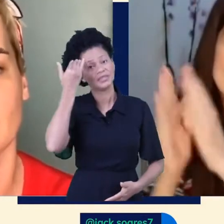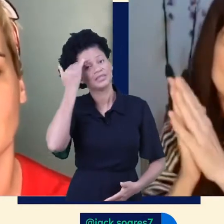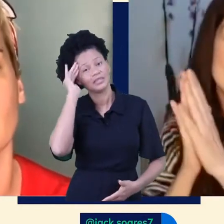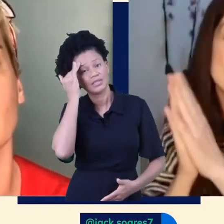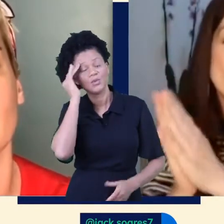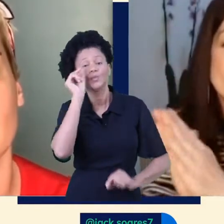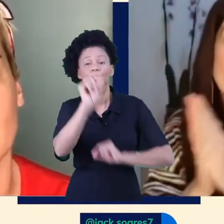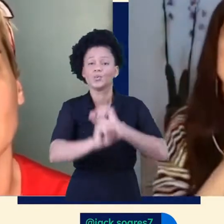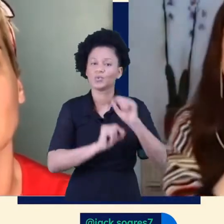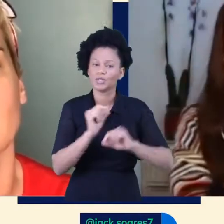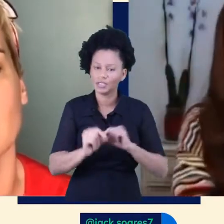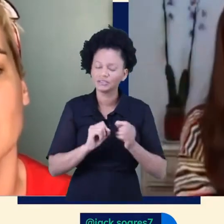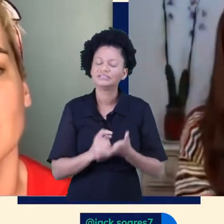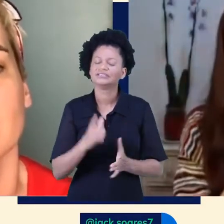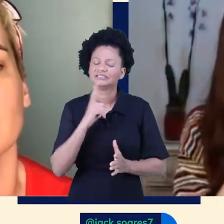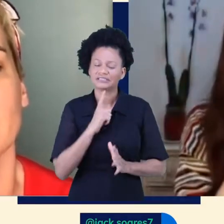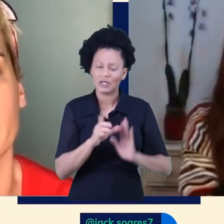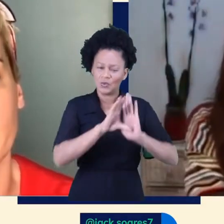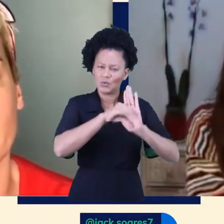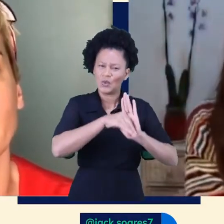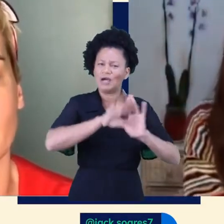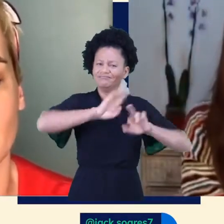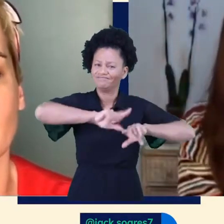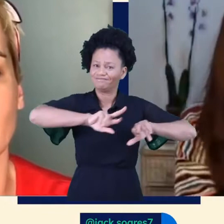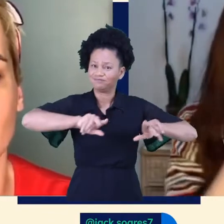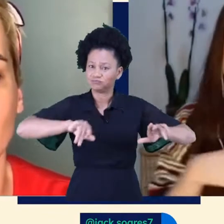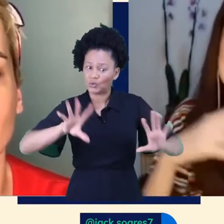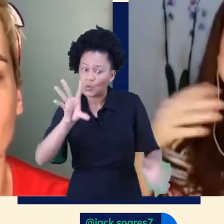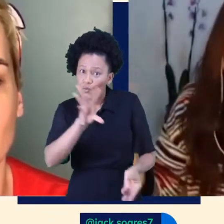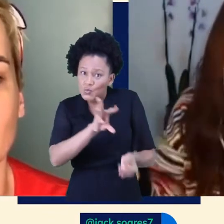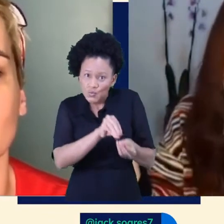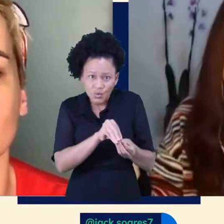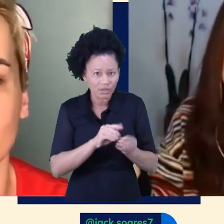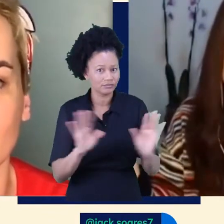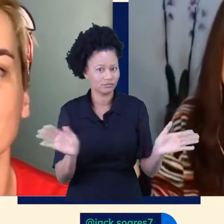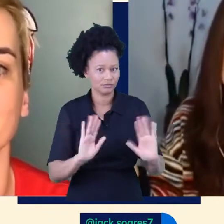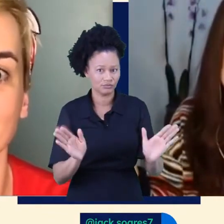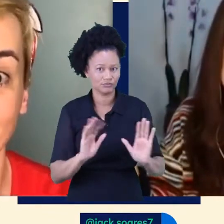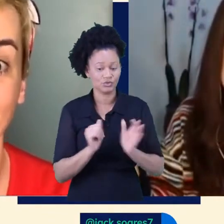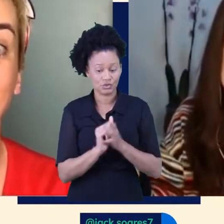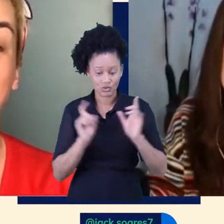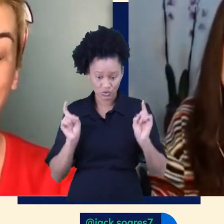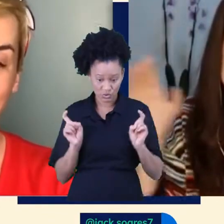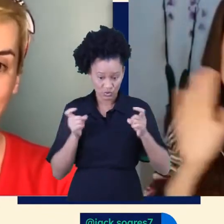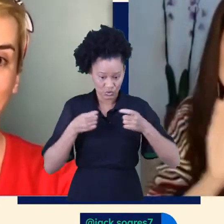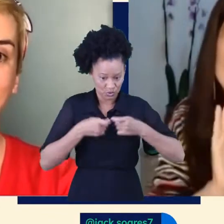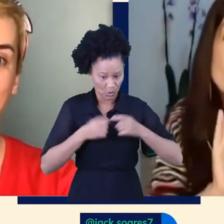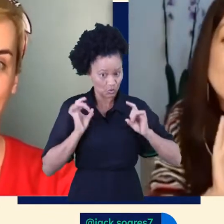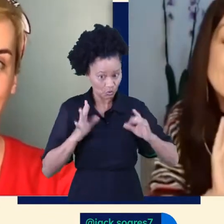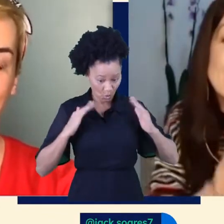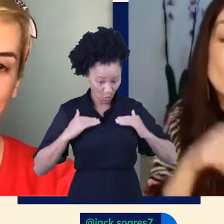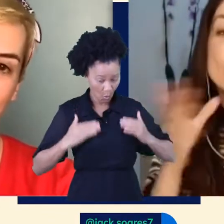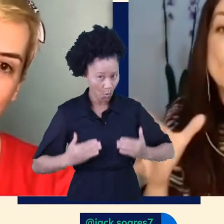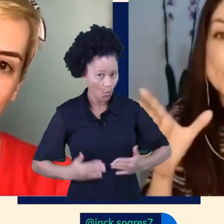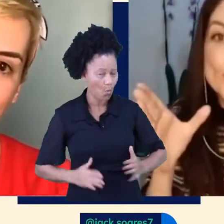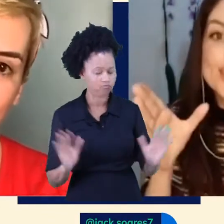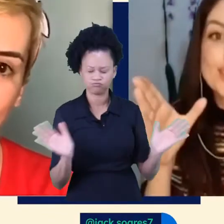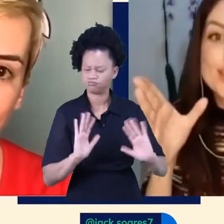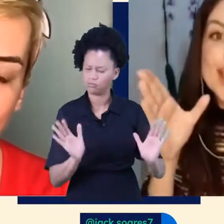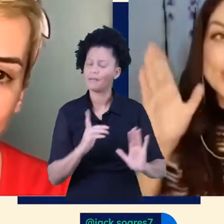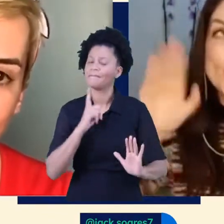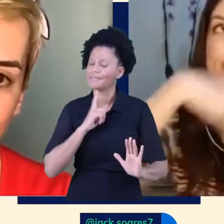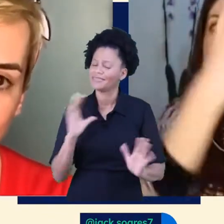né, gente? Sexualidade não se resume ao corpo, à genitalidade, mas é muito maravilhoso a gente conhecer o corpo. Então, para entender o que são